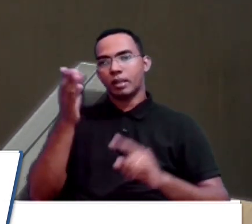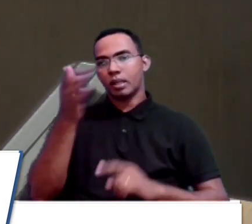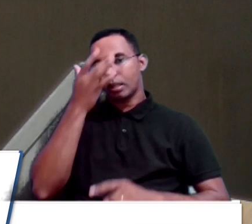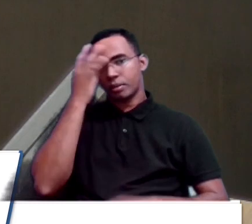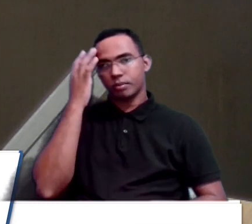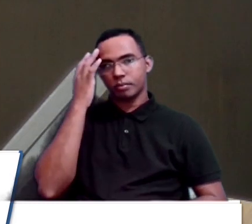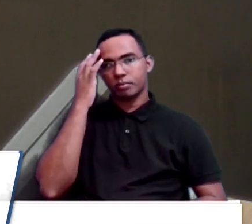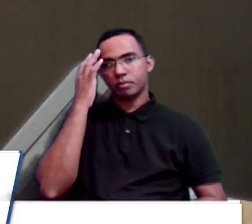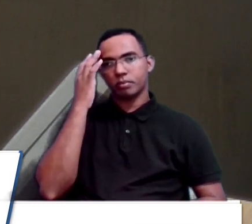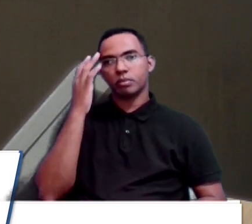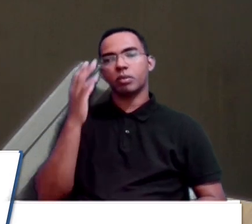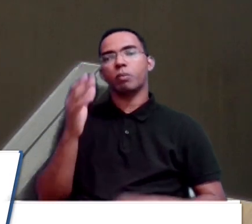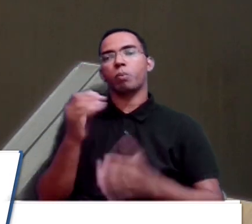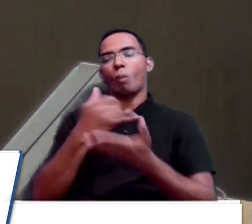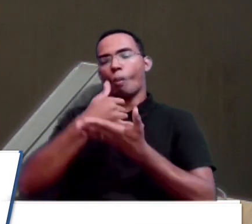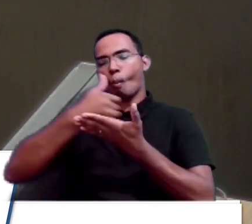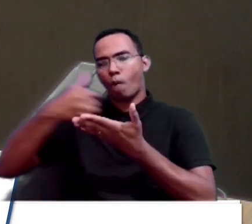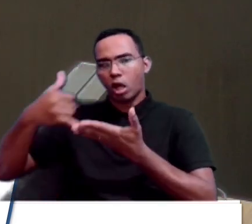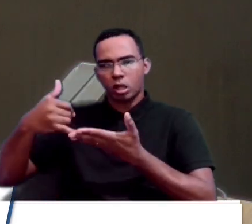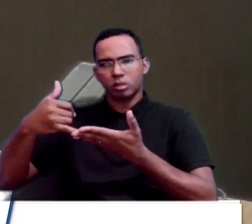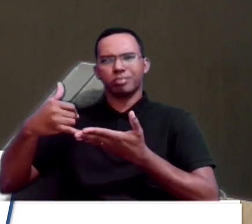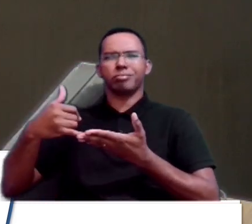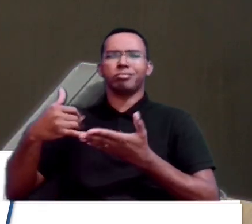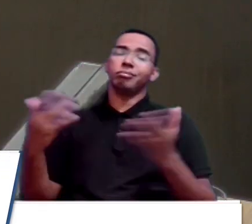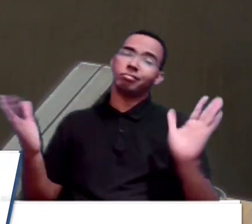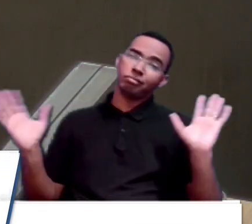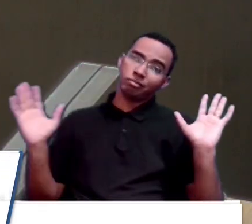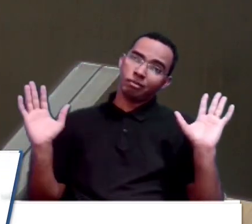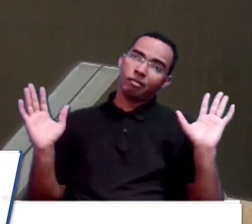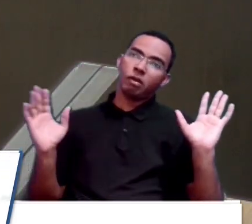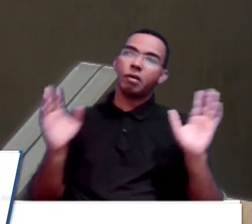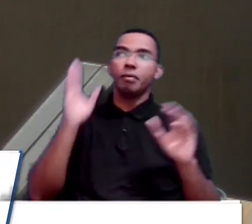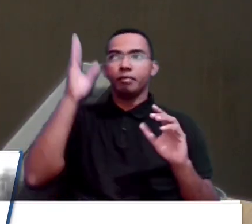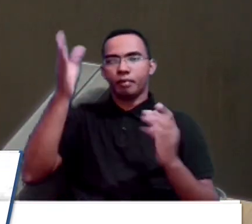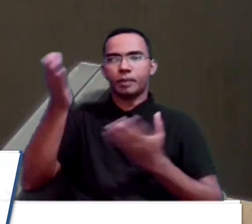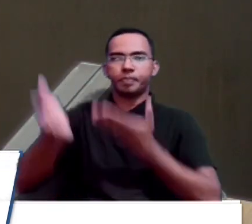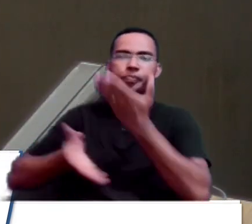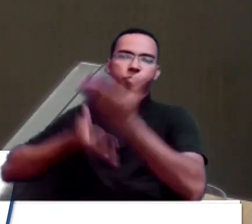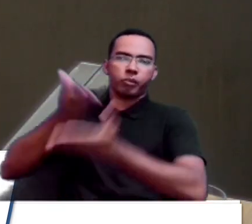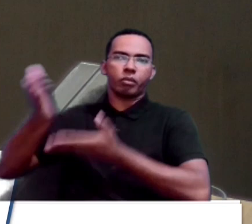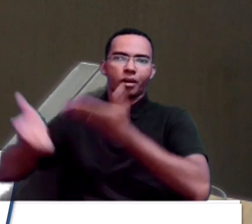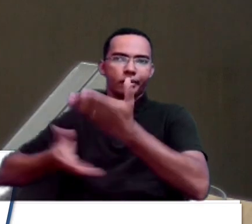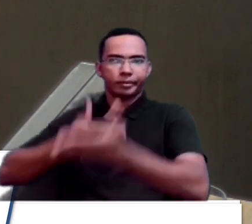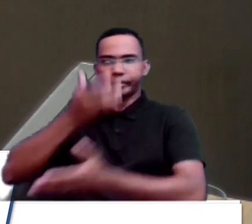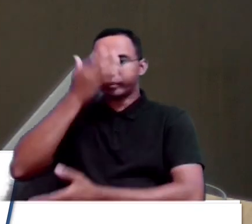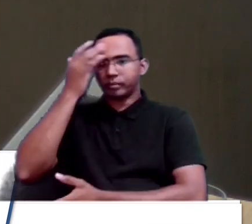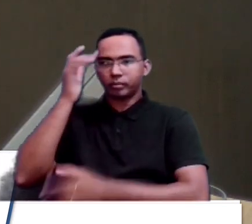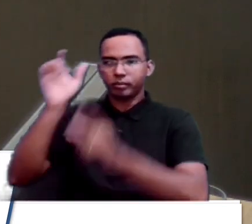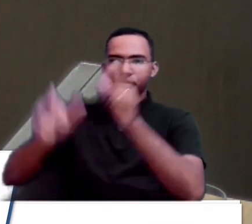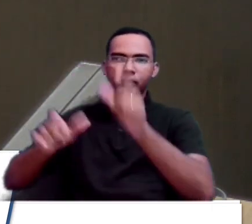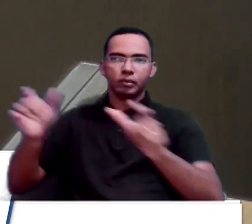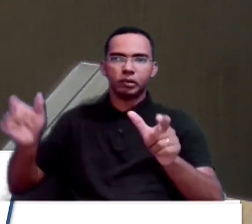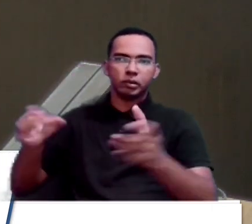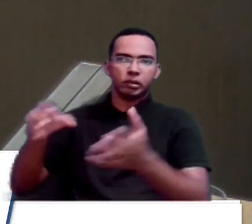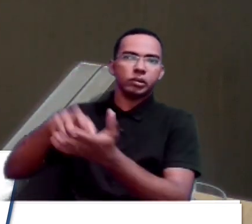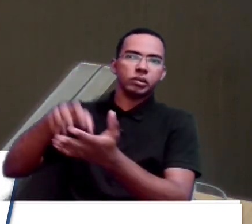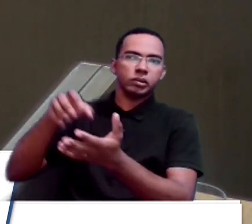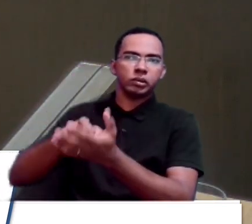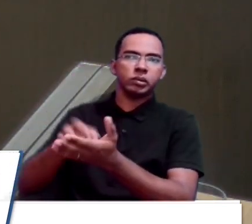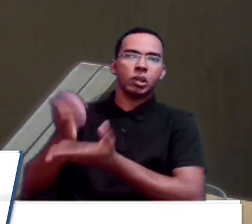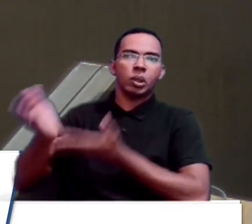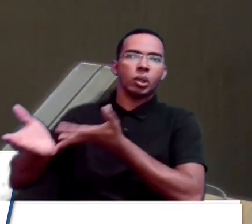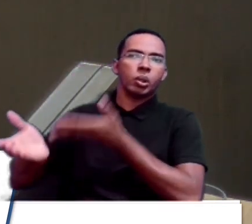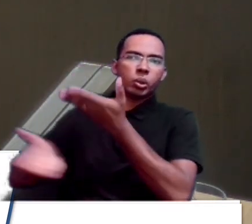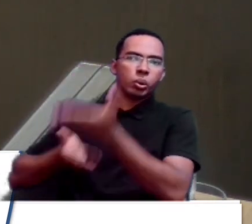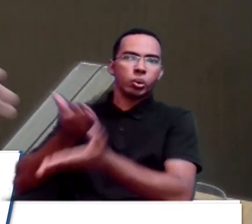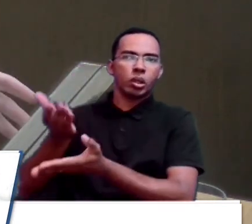sob efeito de drogas. Então, vai tratar dessas pessoas num centro de reabilitação, porque do